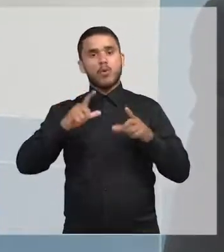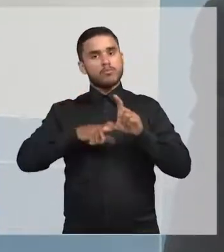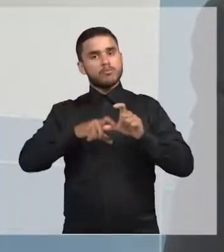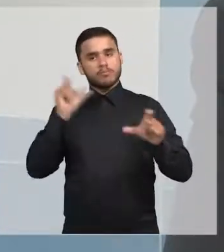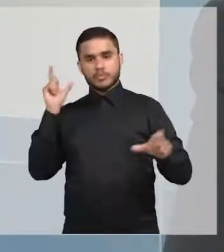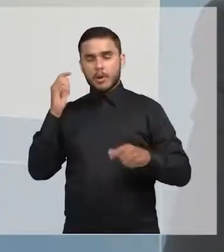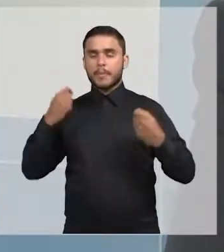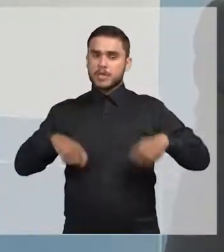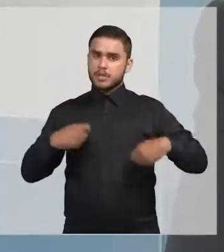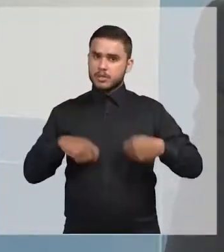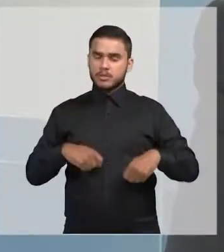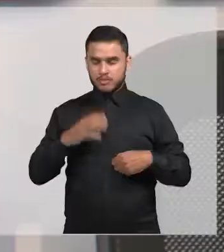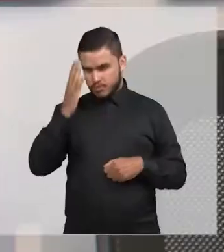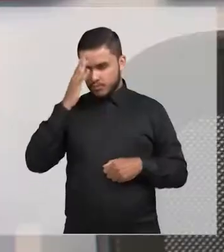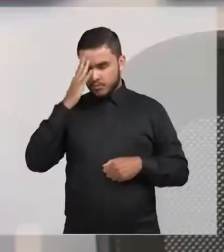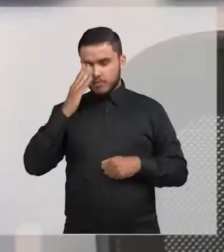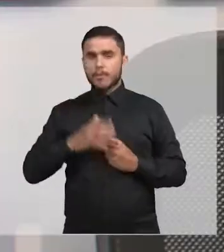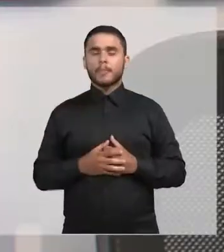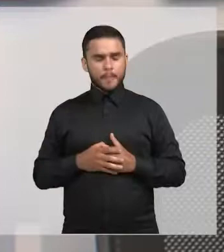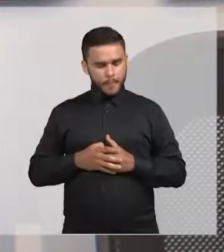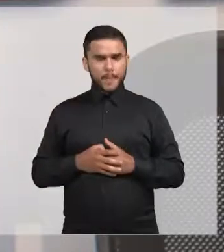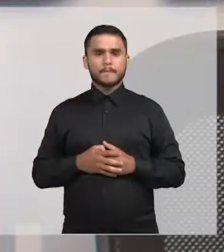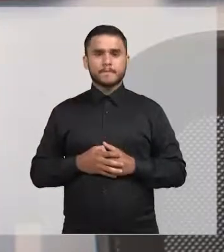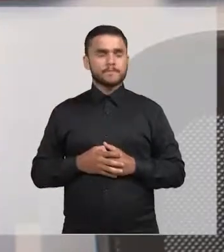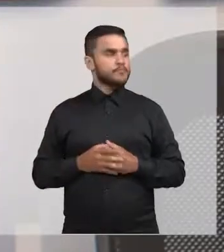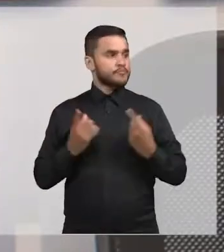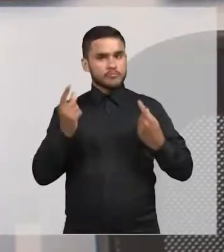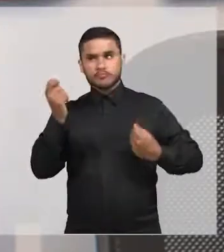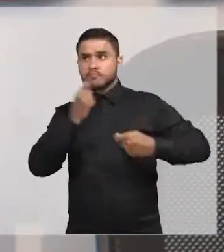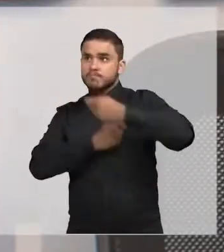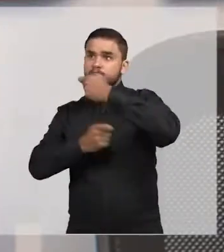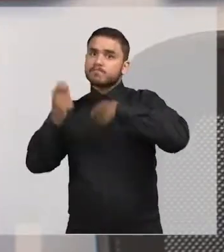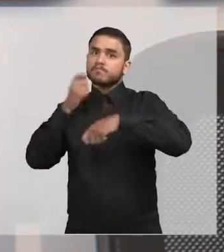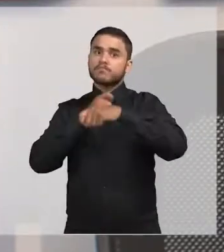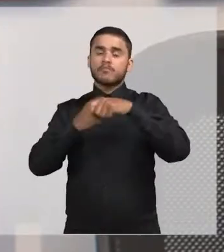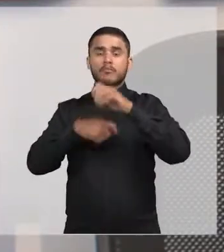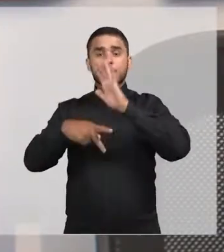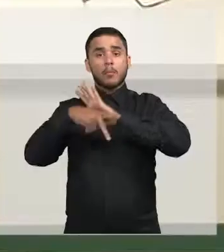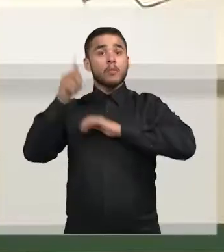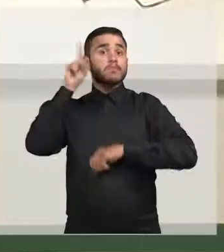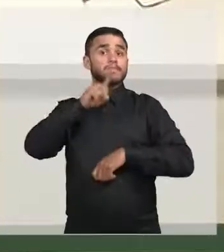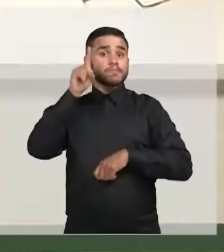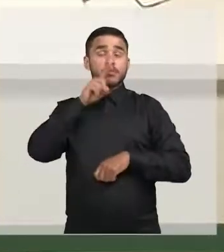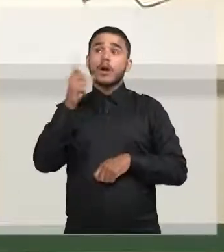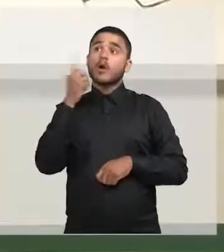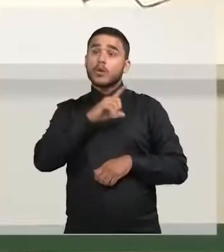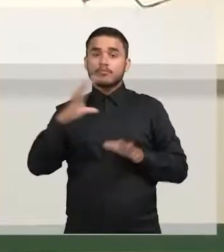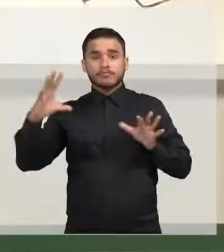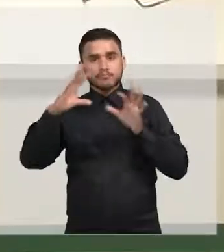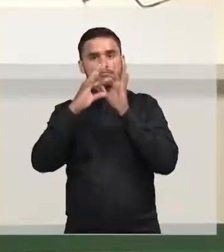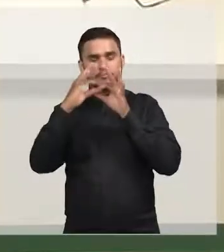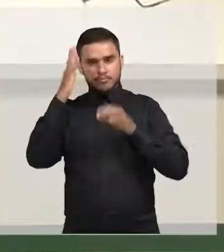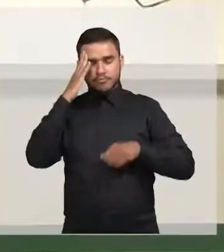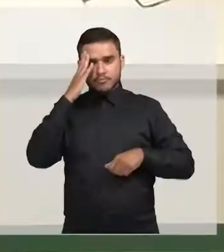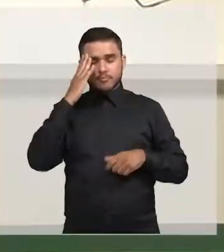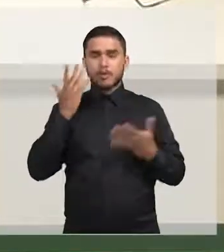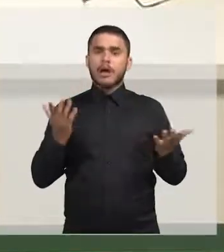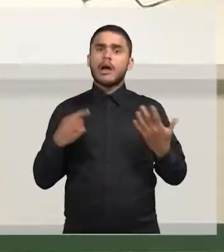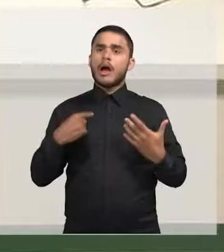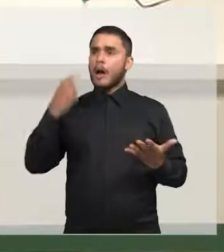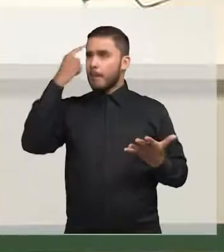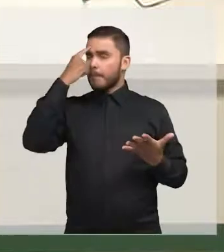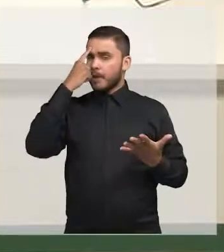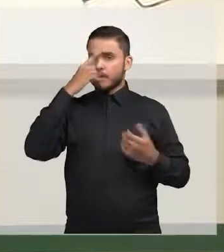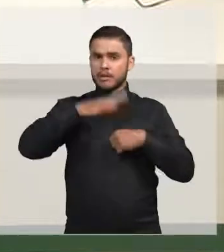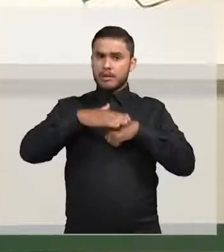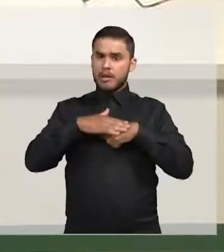O comércio unilateral diretamente com os Estados Unidos, ele disse que vai fazer. Disse que vai fazer. É tanto que a questão industrial não ficou com o empresário,